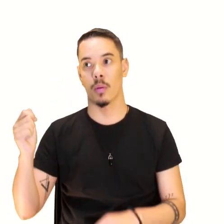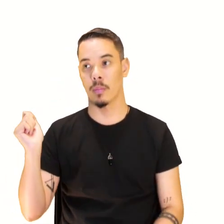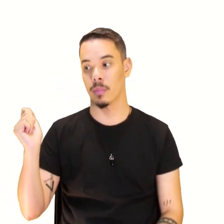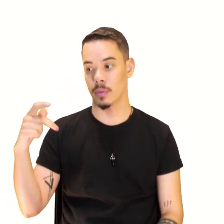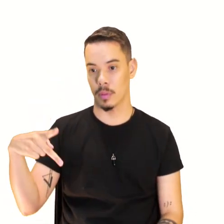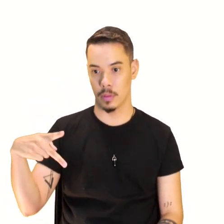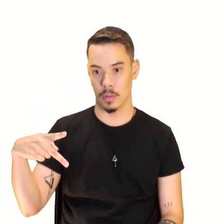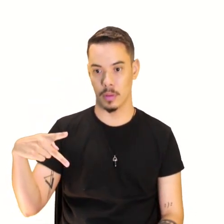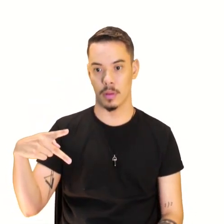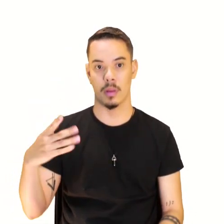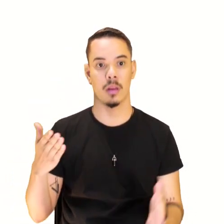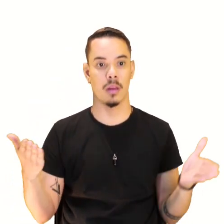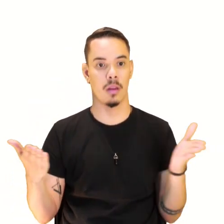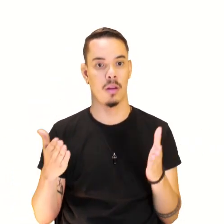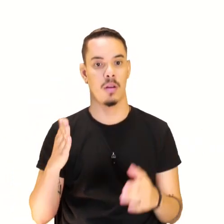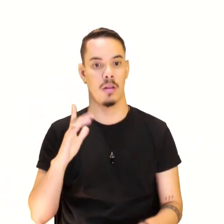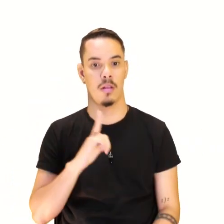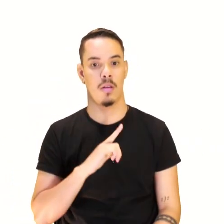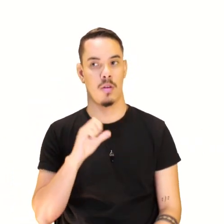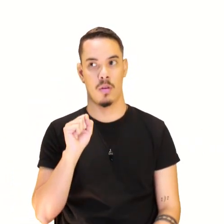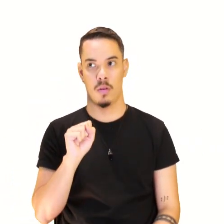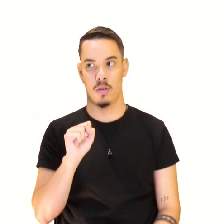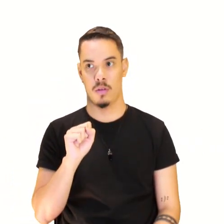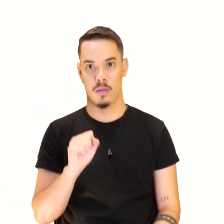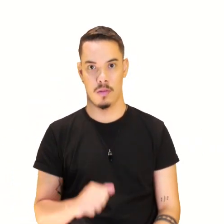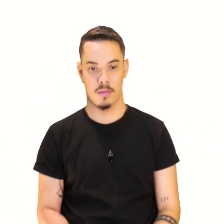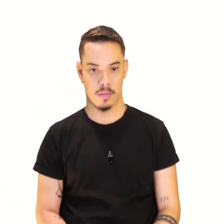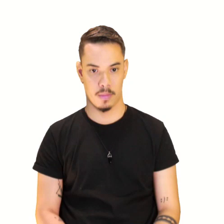então agora só tem oito funcionários